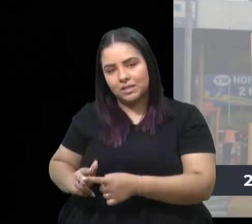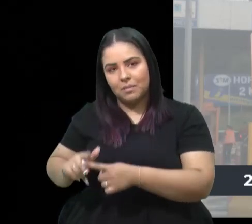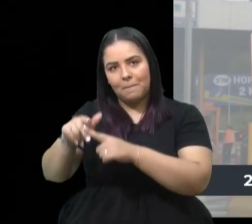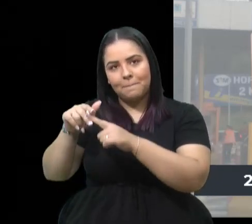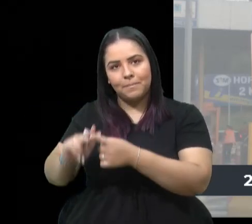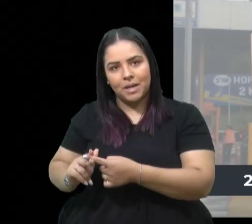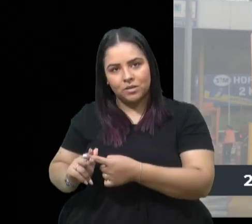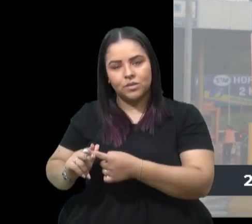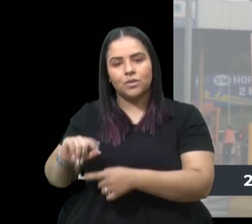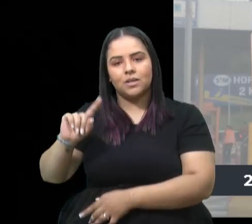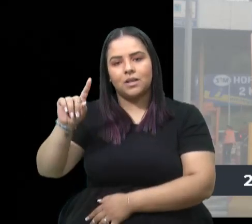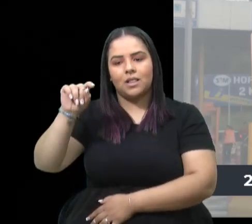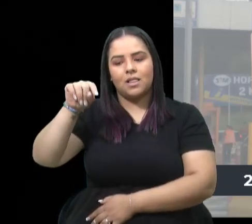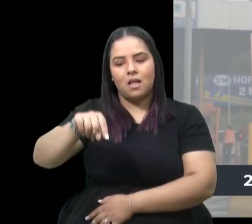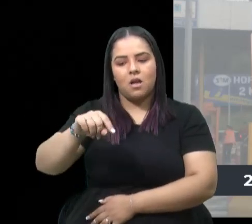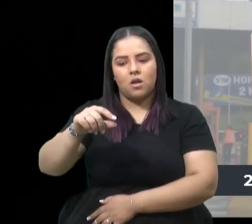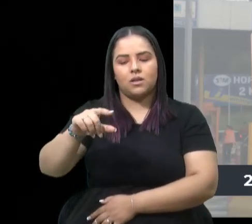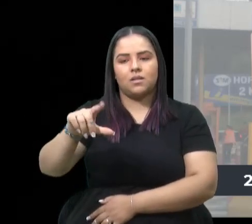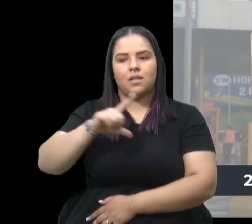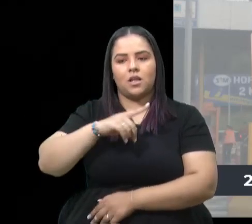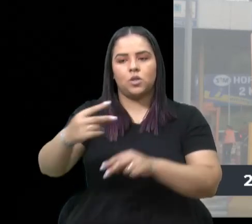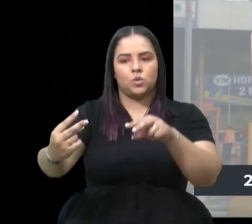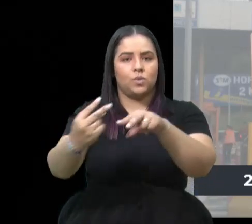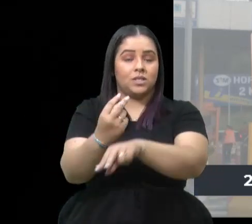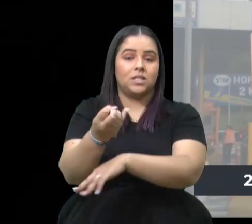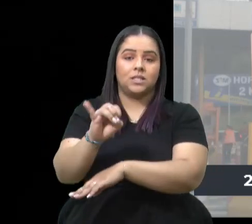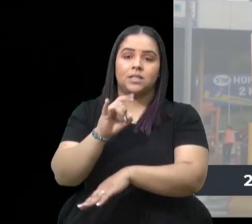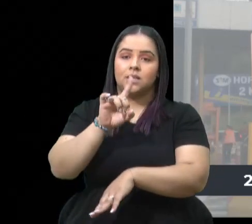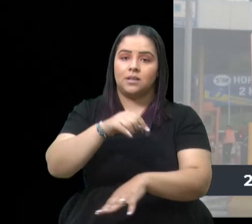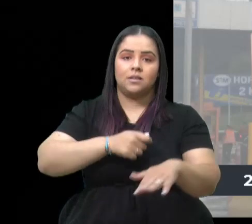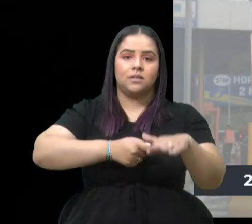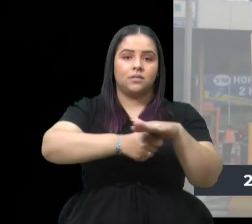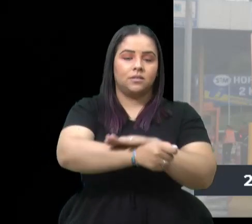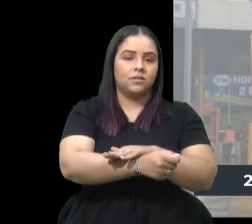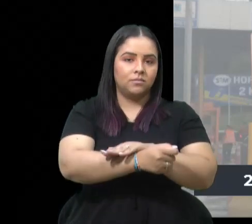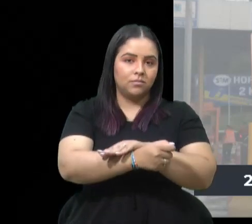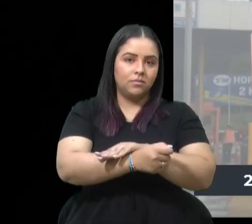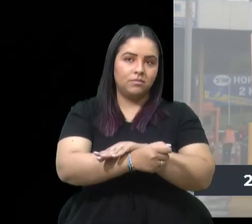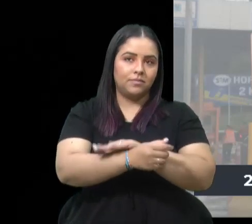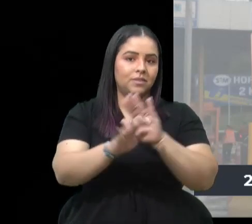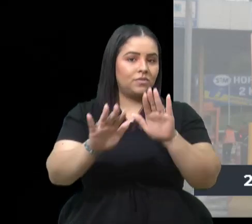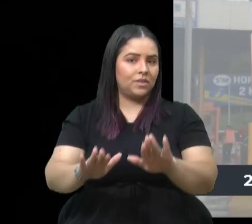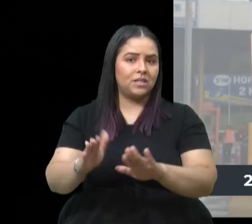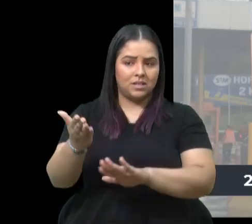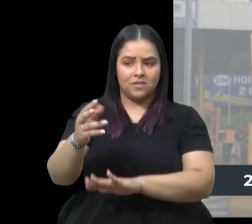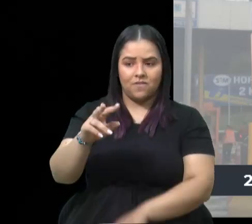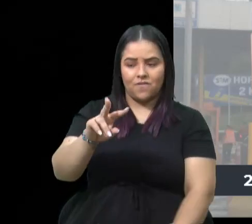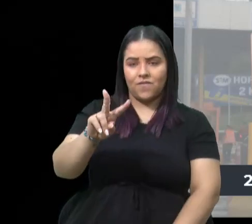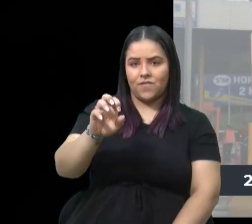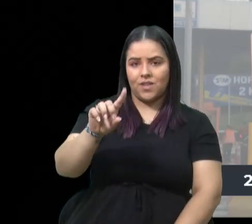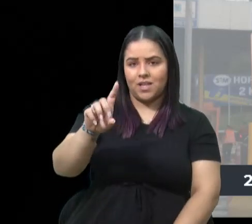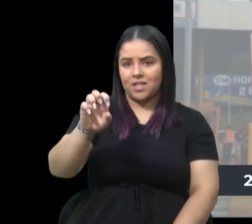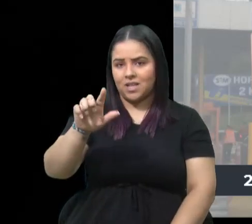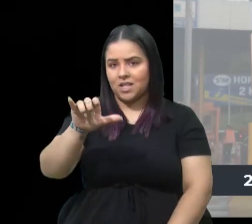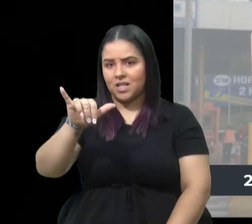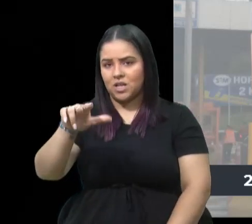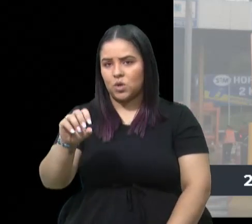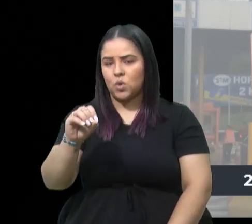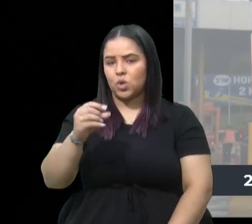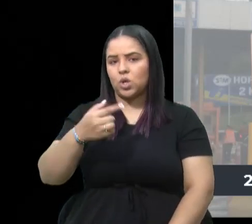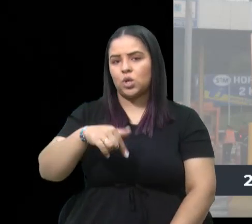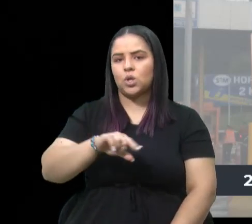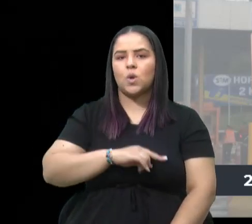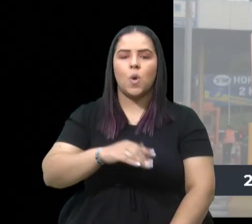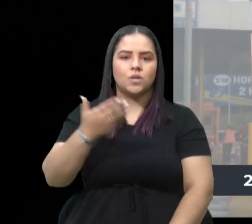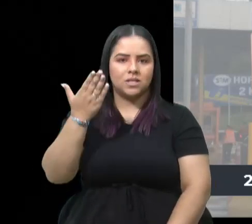lá embaixo, onde está duplicada, e se for o de investimento, que fique neste pedágio de São Vendelino. Que aí a gente sabe que ali nós